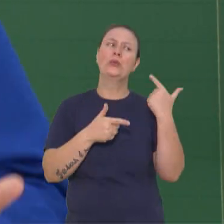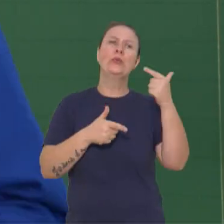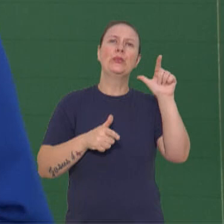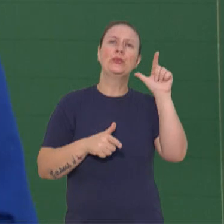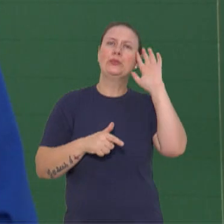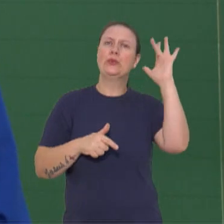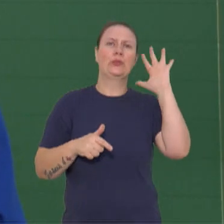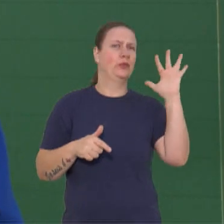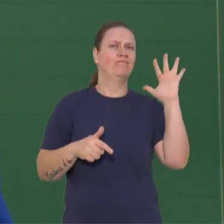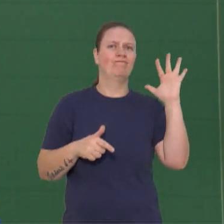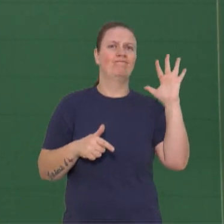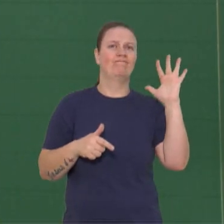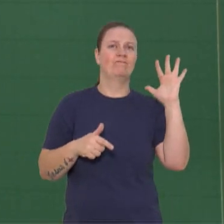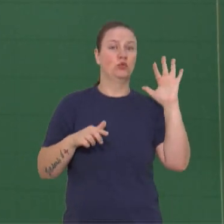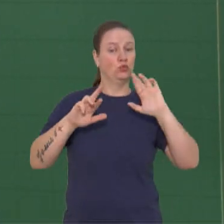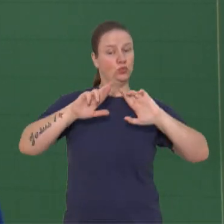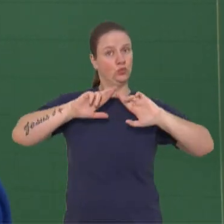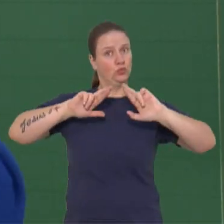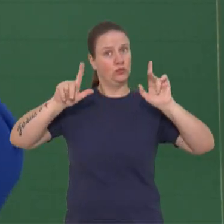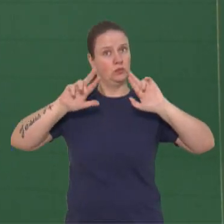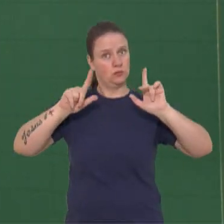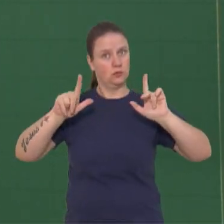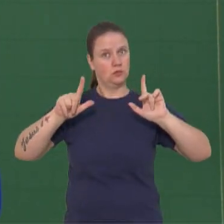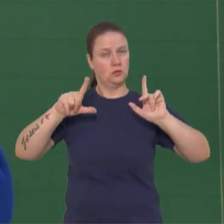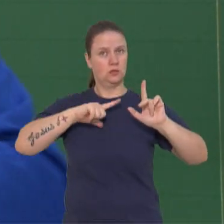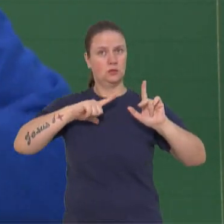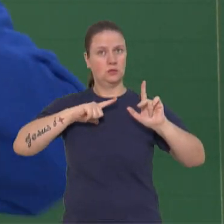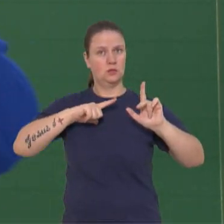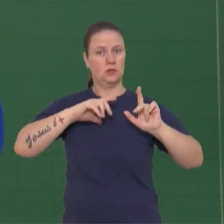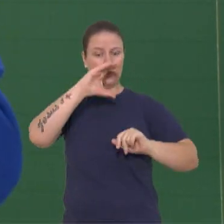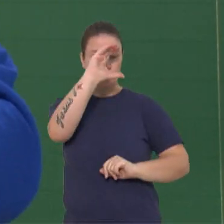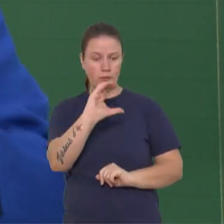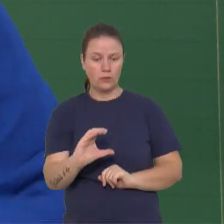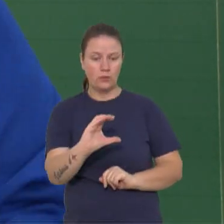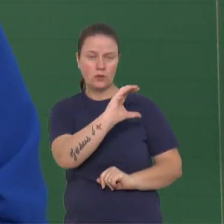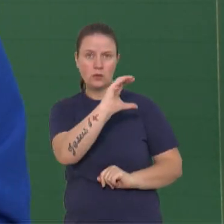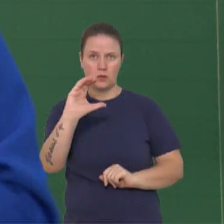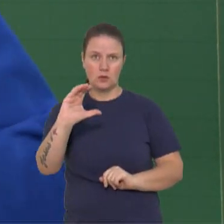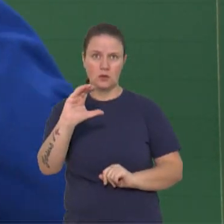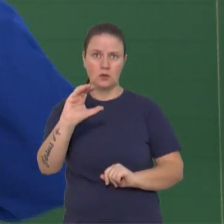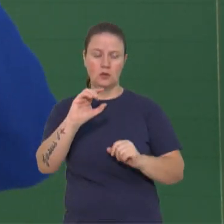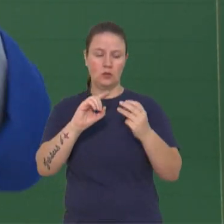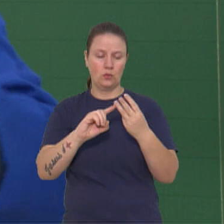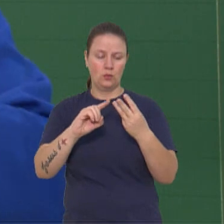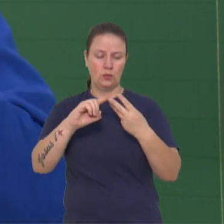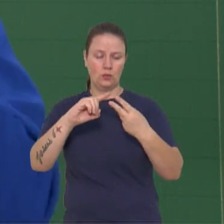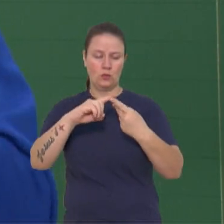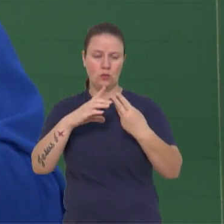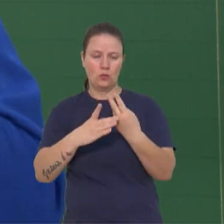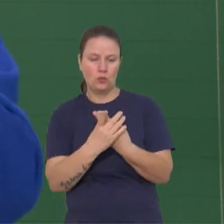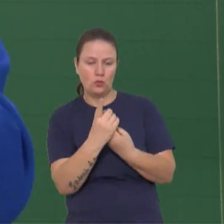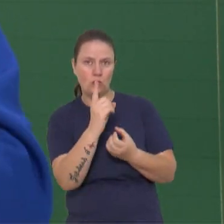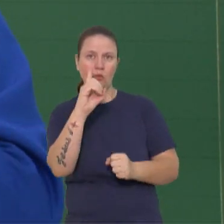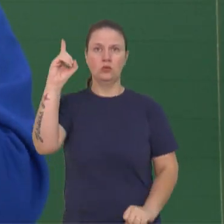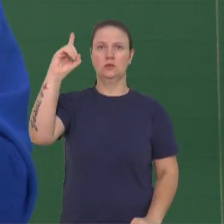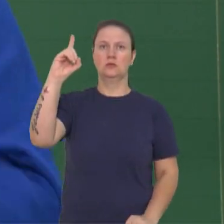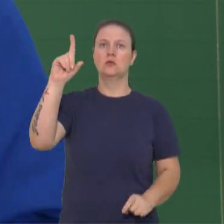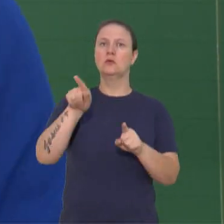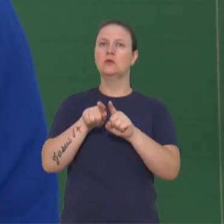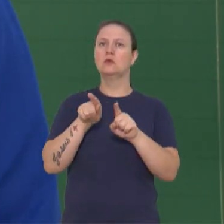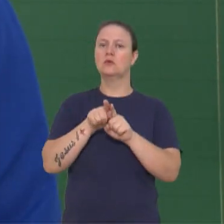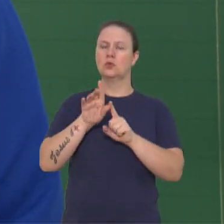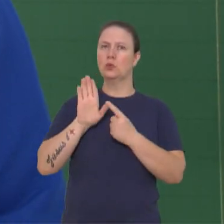pensava ser filosofia. Como eu falei, o Hegel bota até o cristianismo, a ideia de trindade, ali como algo que já poderia